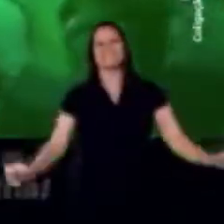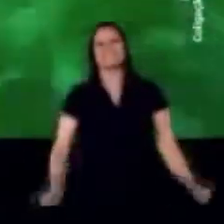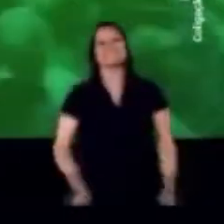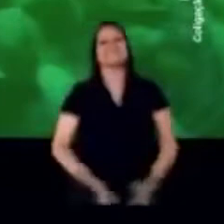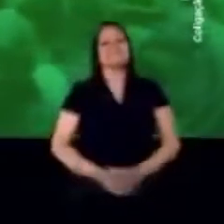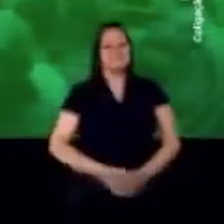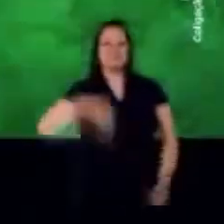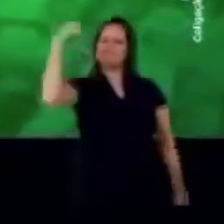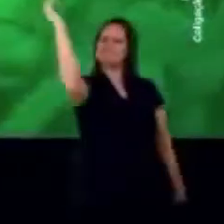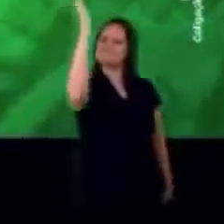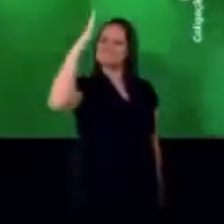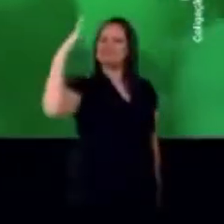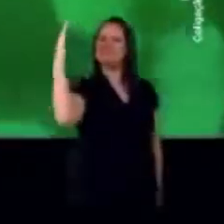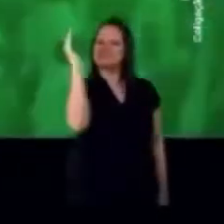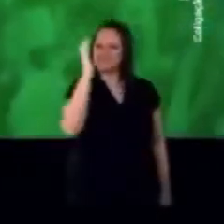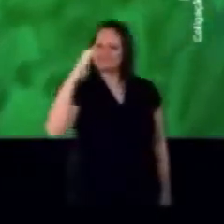vermelha.